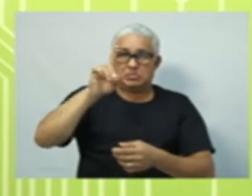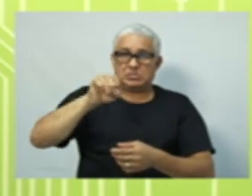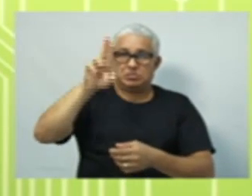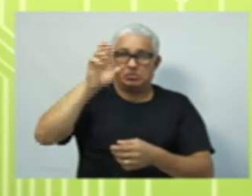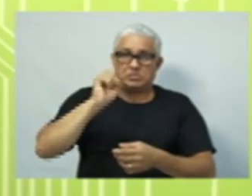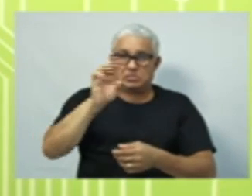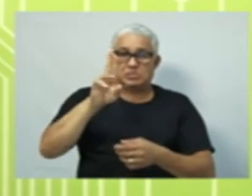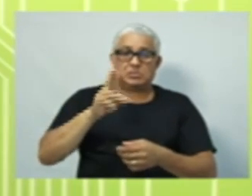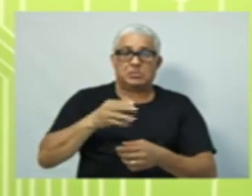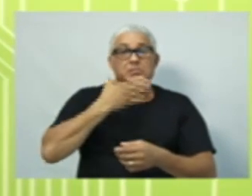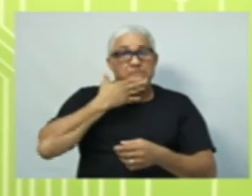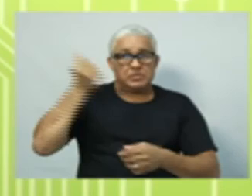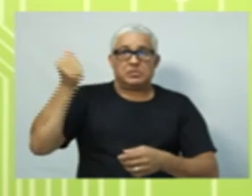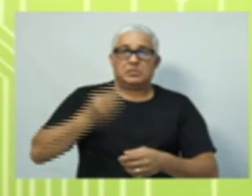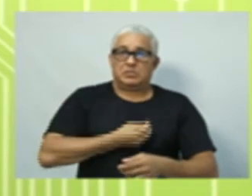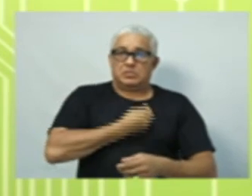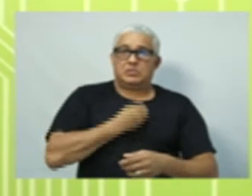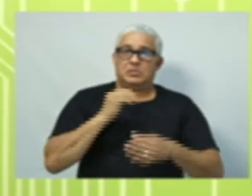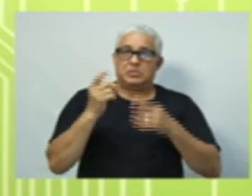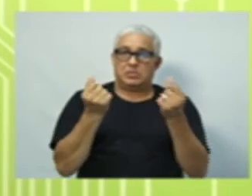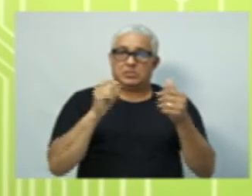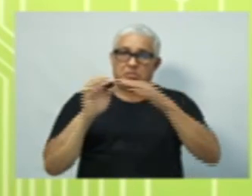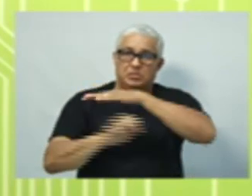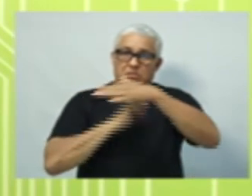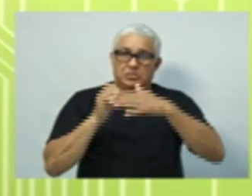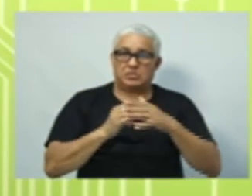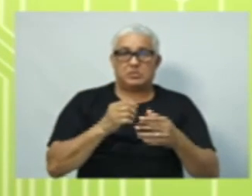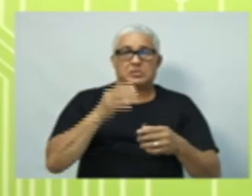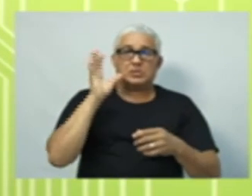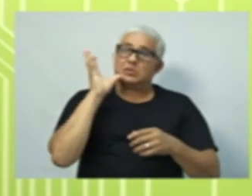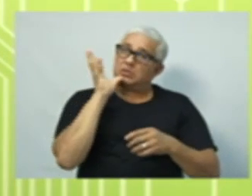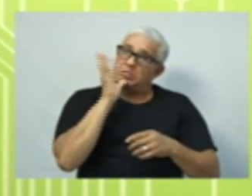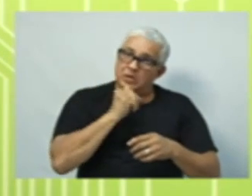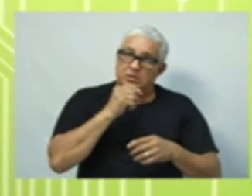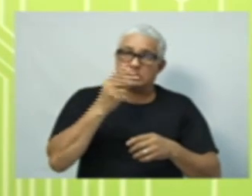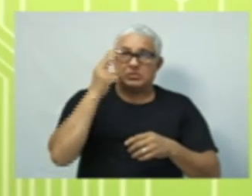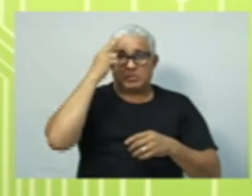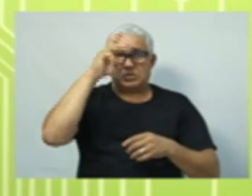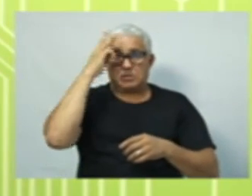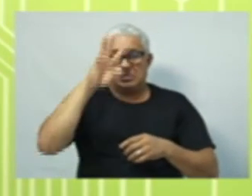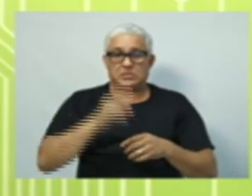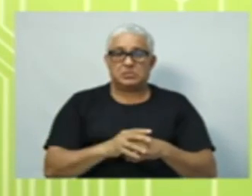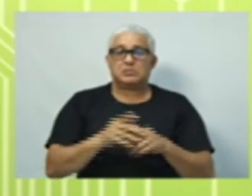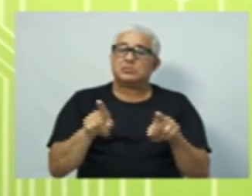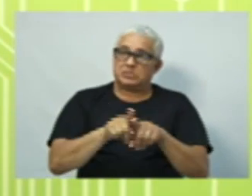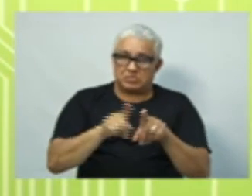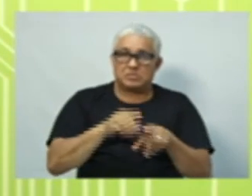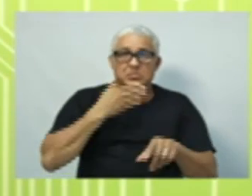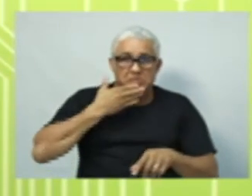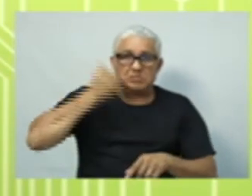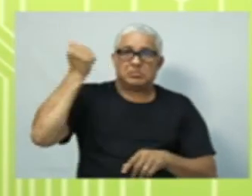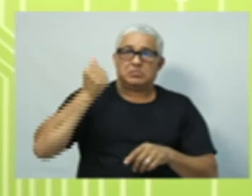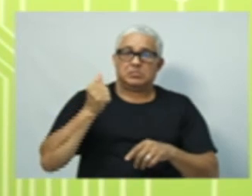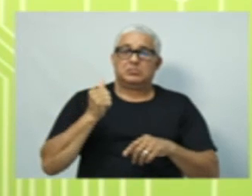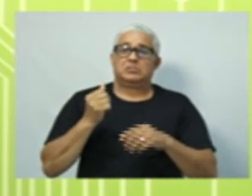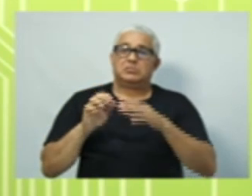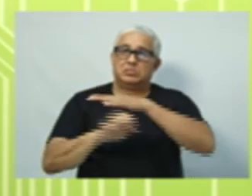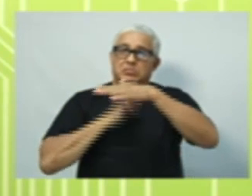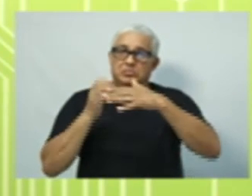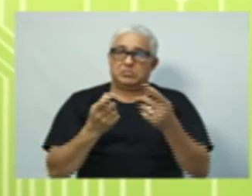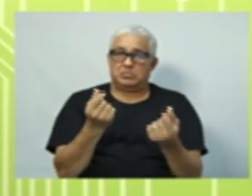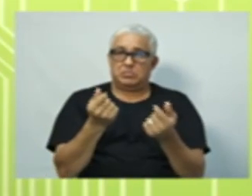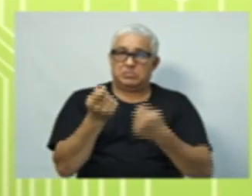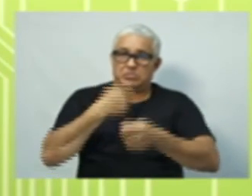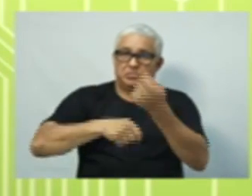empresa se você diminuir 23 dias do prazo com seus clientes que pagam melhora a situação financeira e operacional da